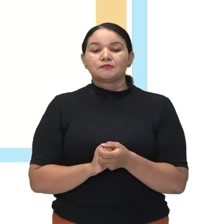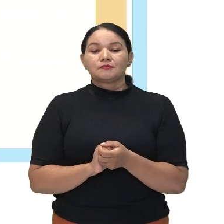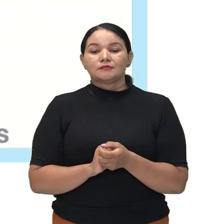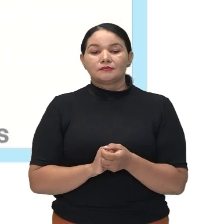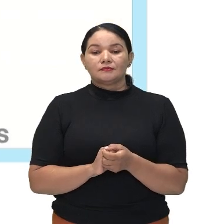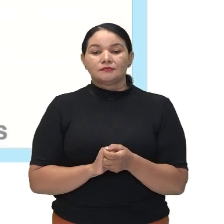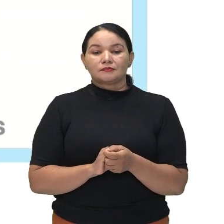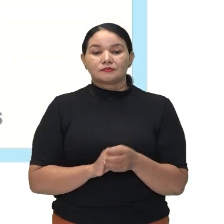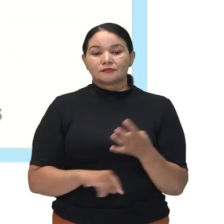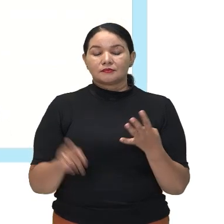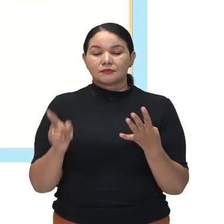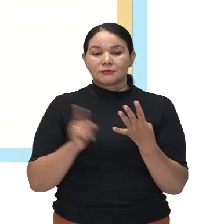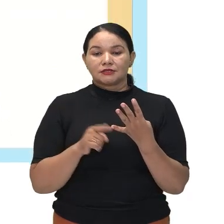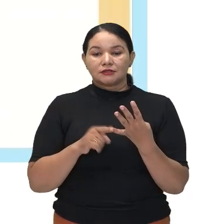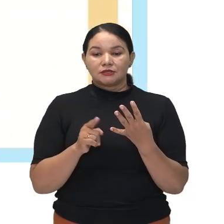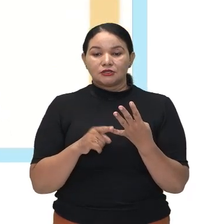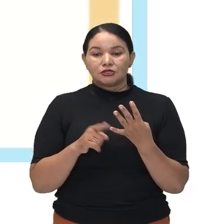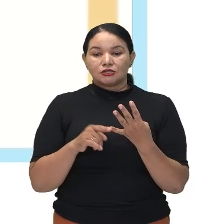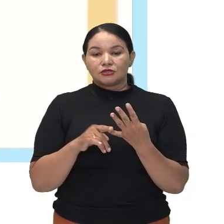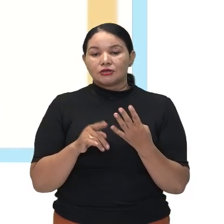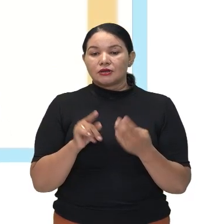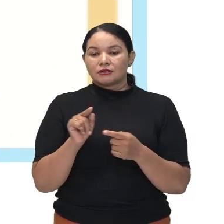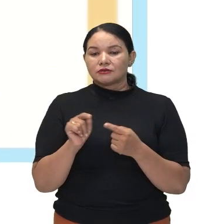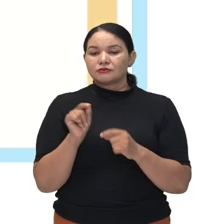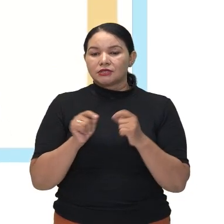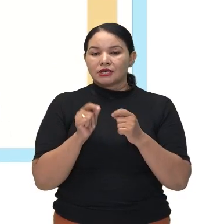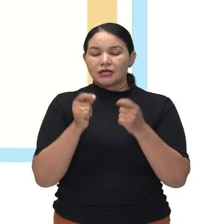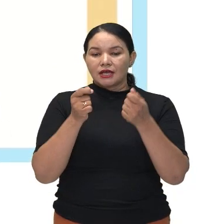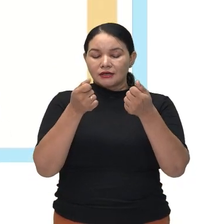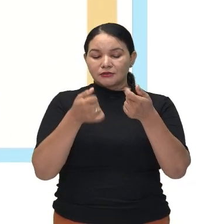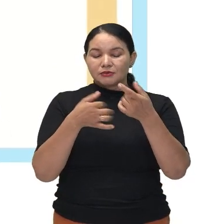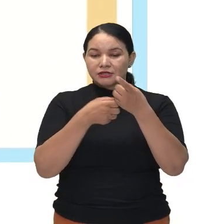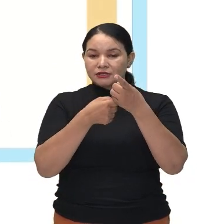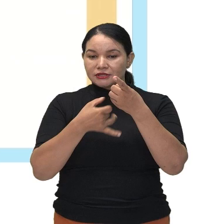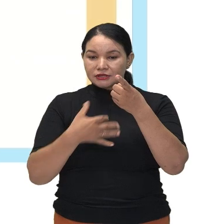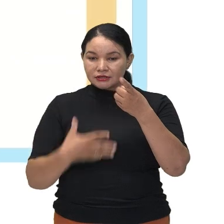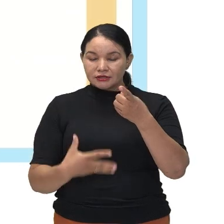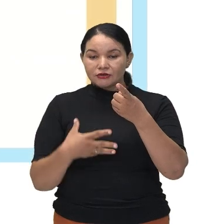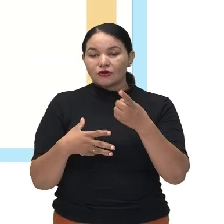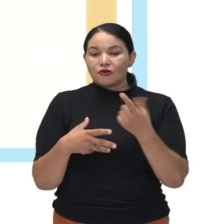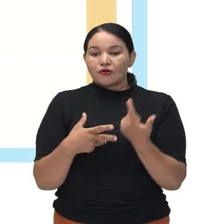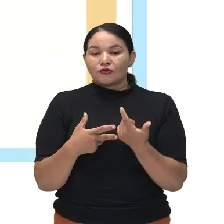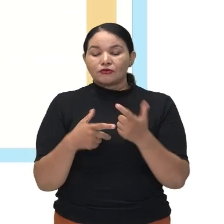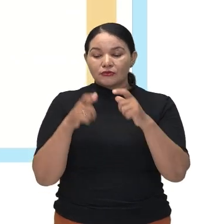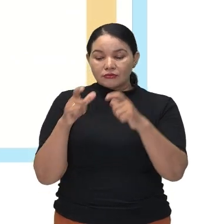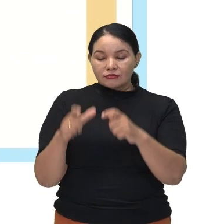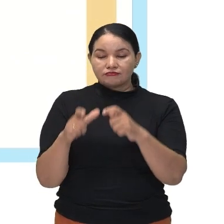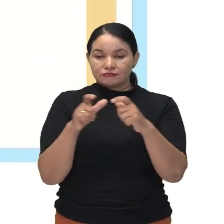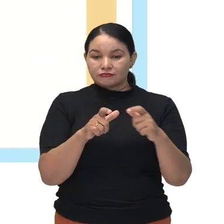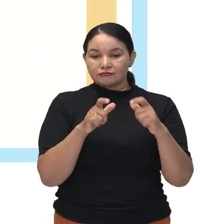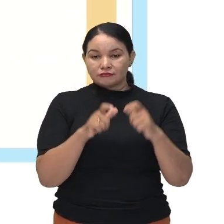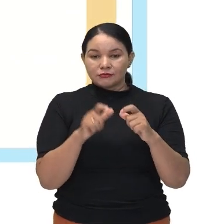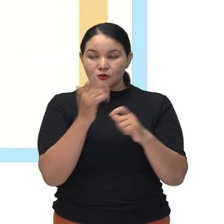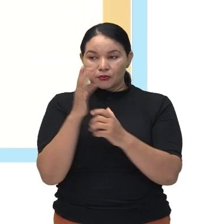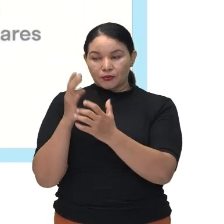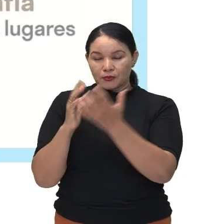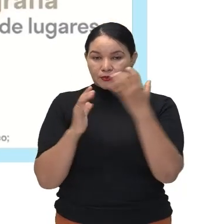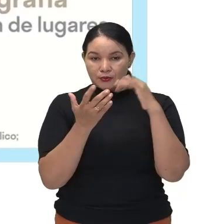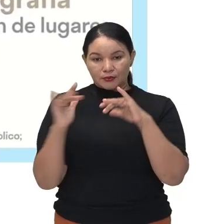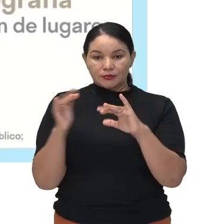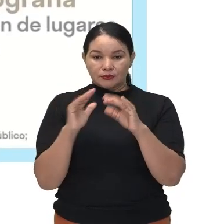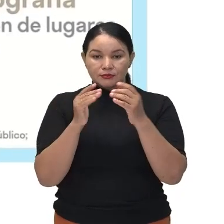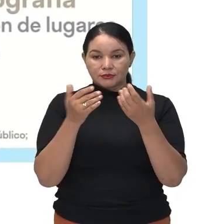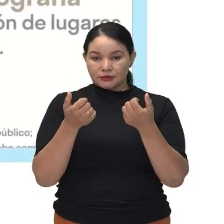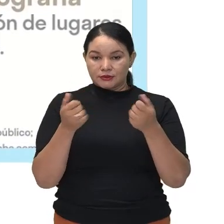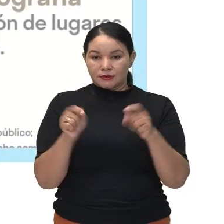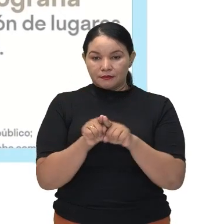também la topografia, que aí já não é descrição de pessoas, é descrição de lugares e de paisagens.